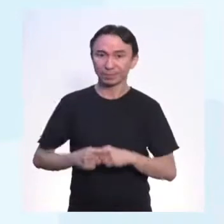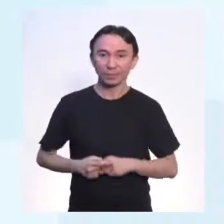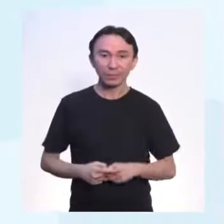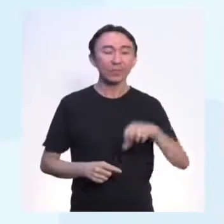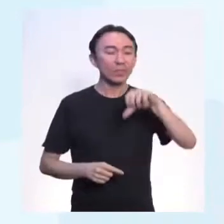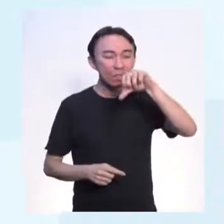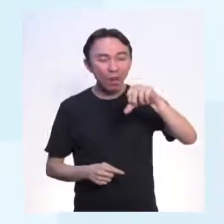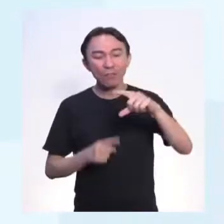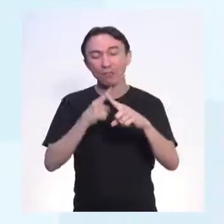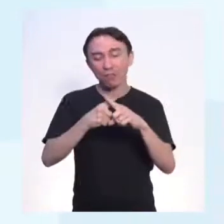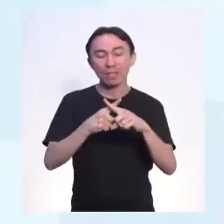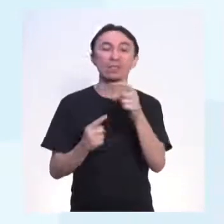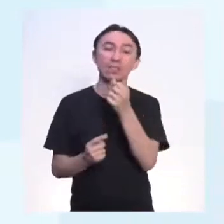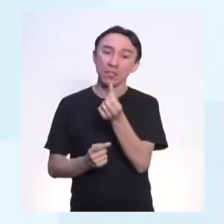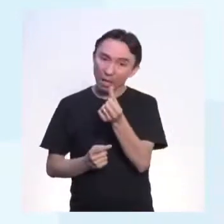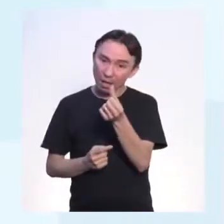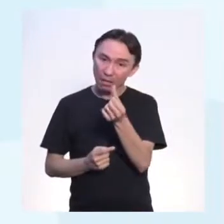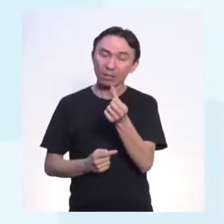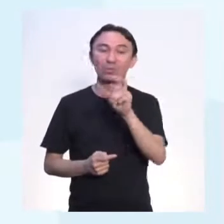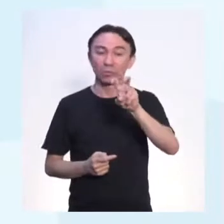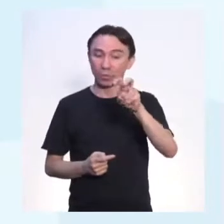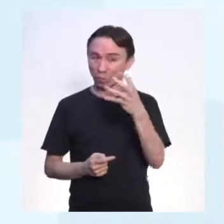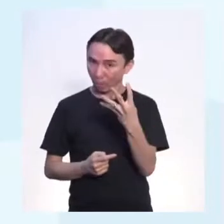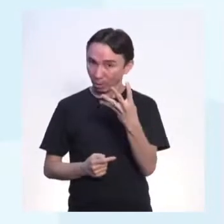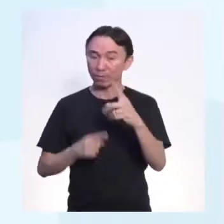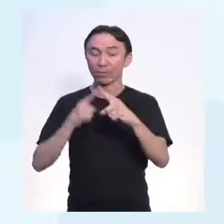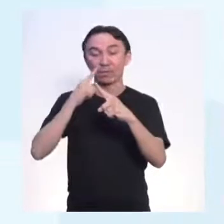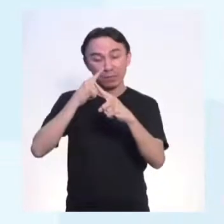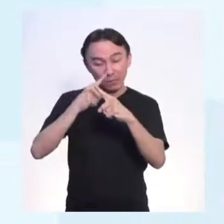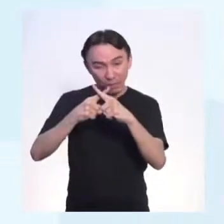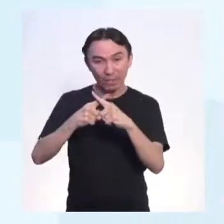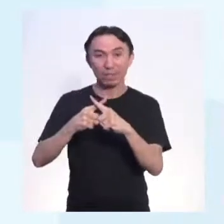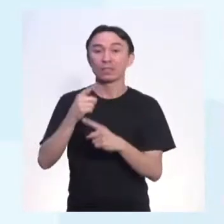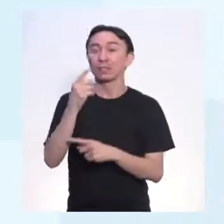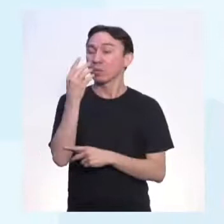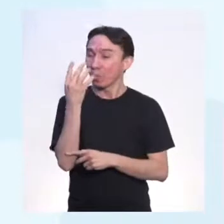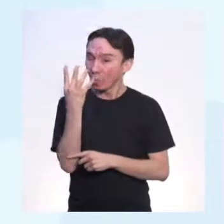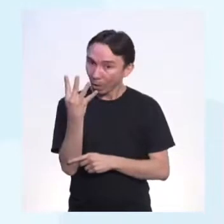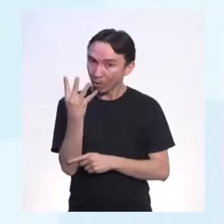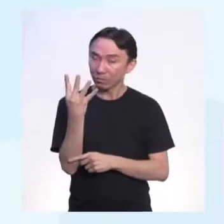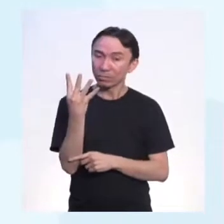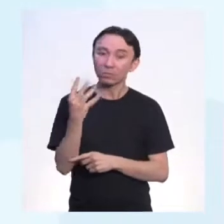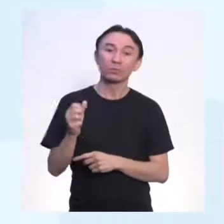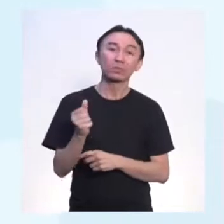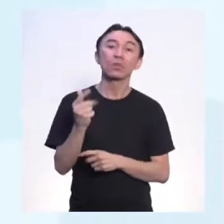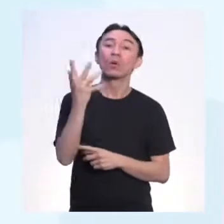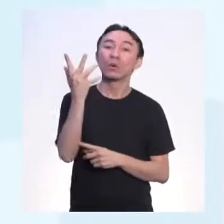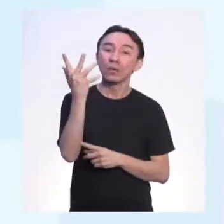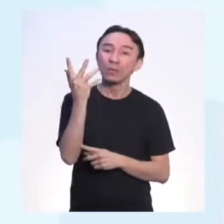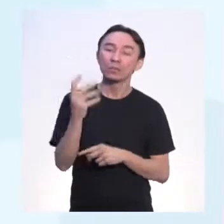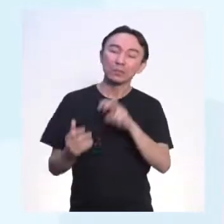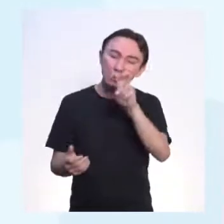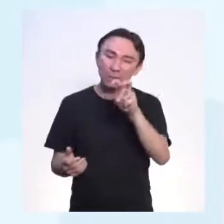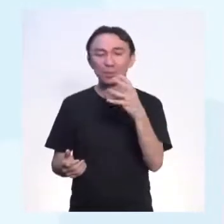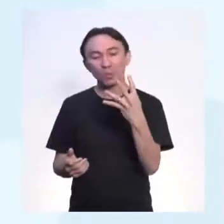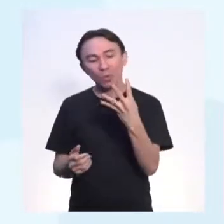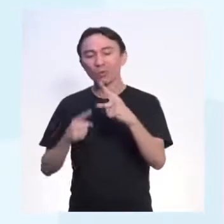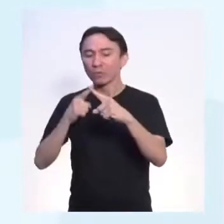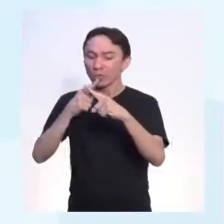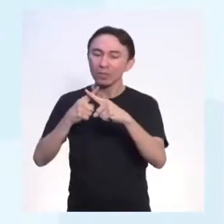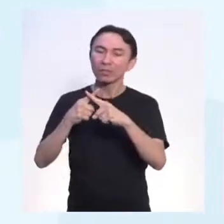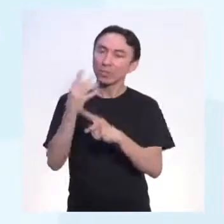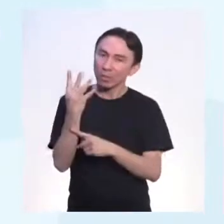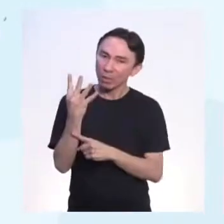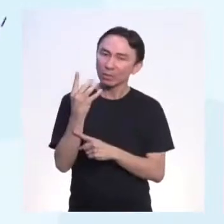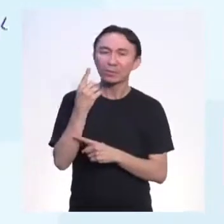9 vezes 6, 54. E 54 vezes 4, vou fazer a continha bem aqui